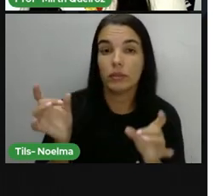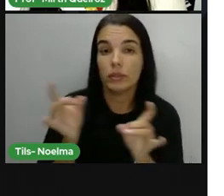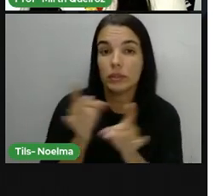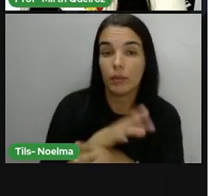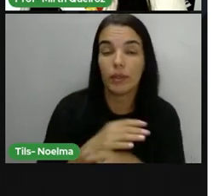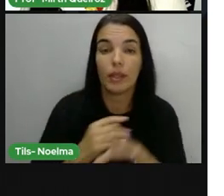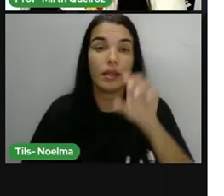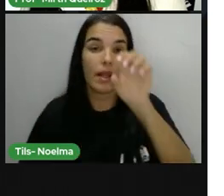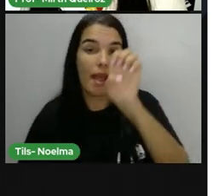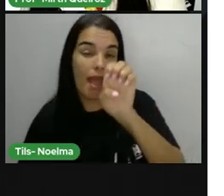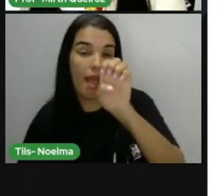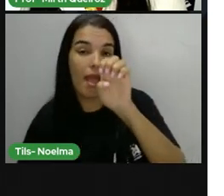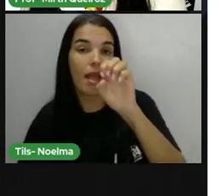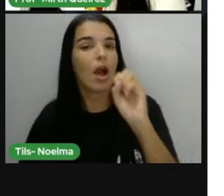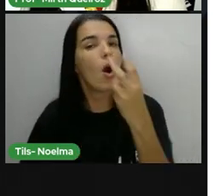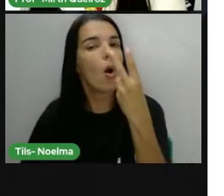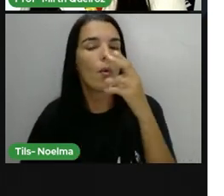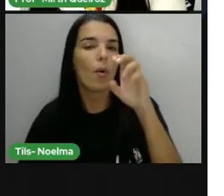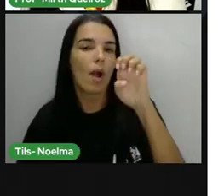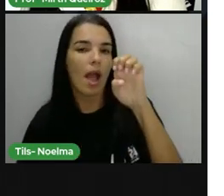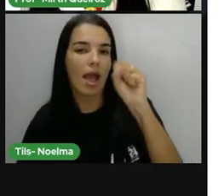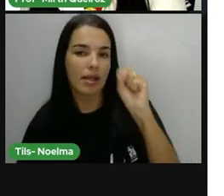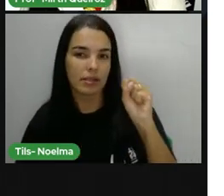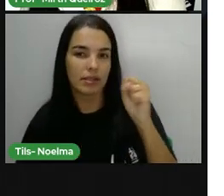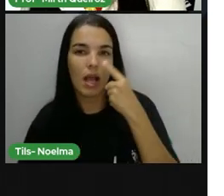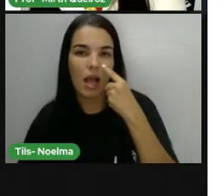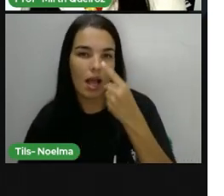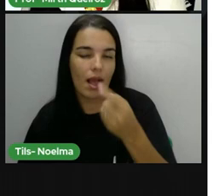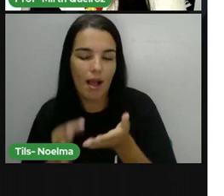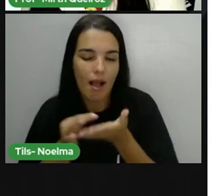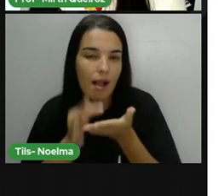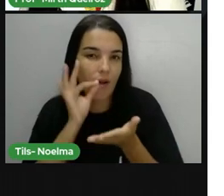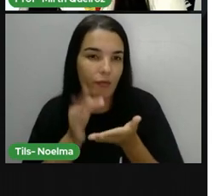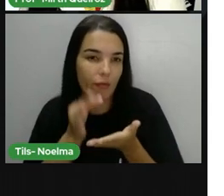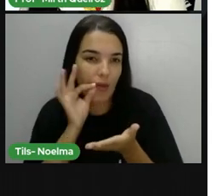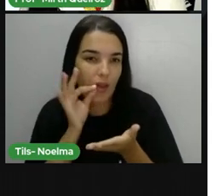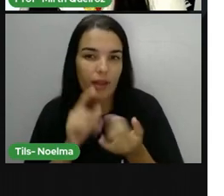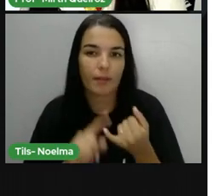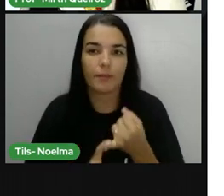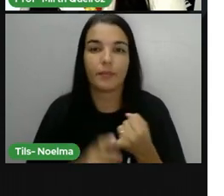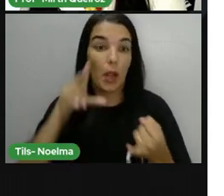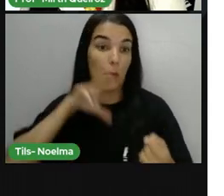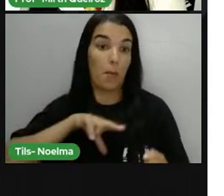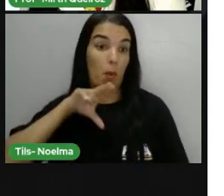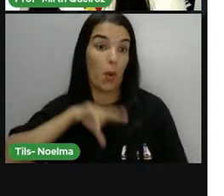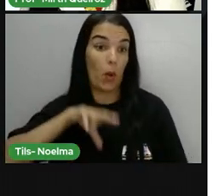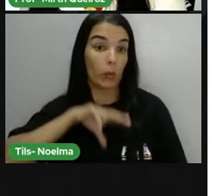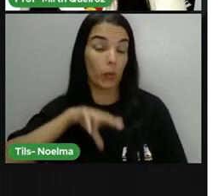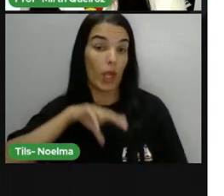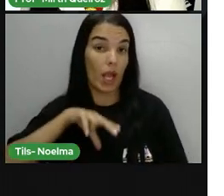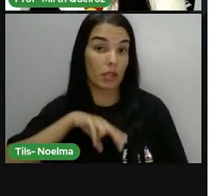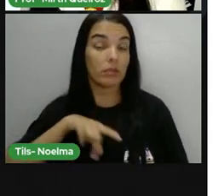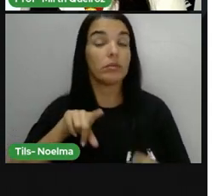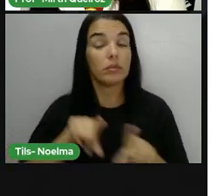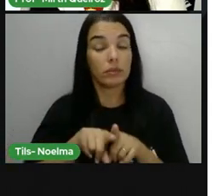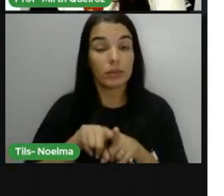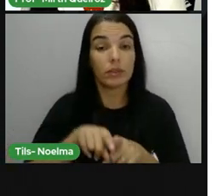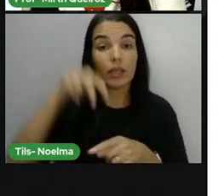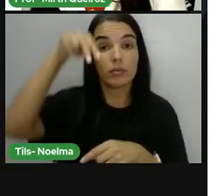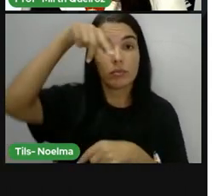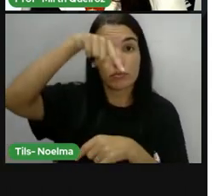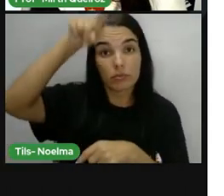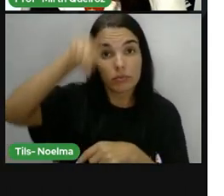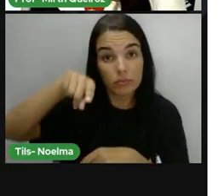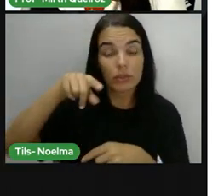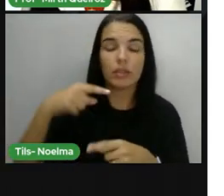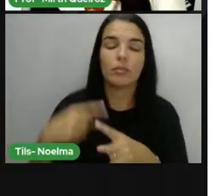têm acentos. Temos aí como exemplo cafés ou café, né? Português também tem acento porque